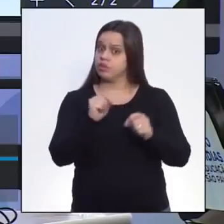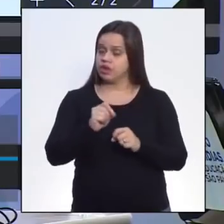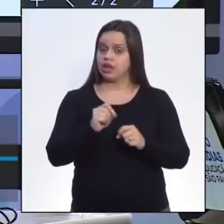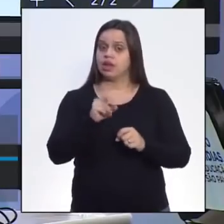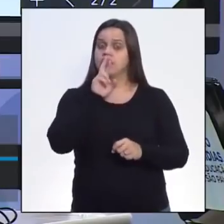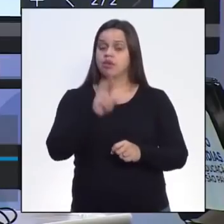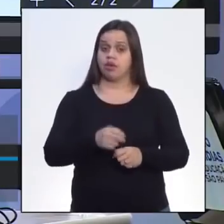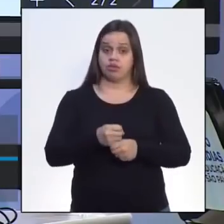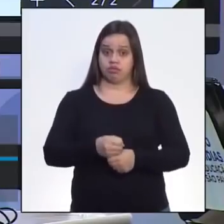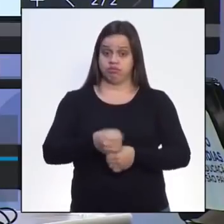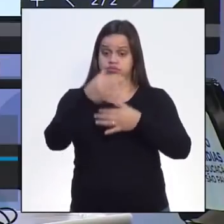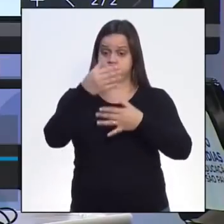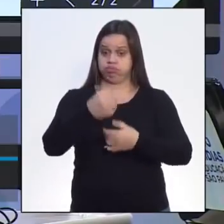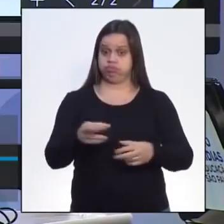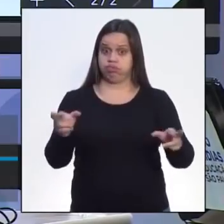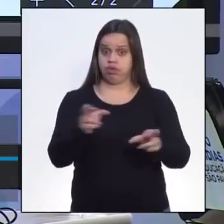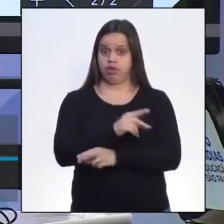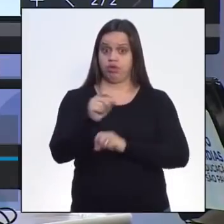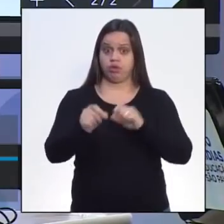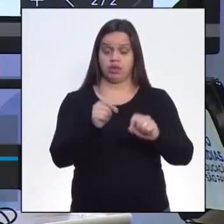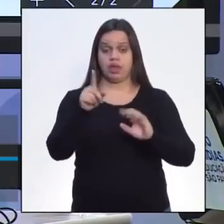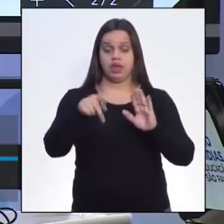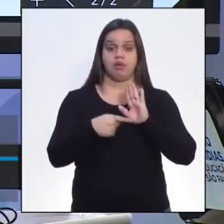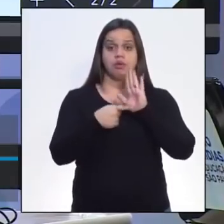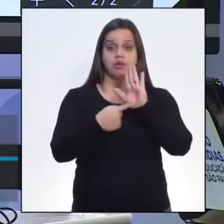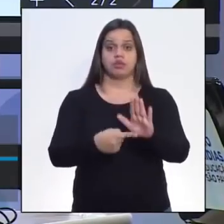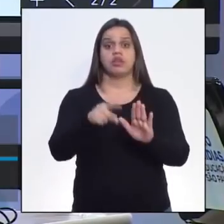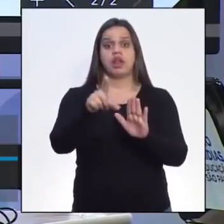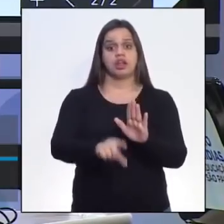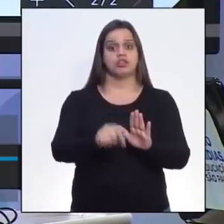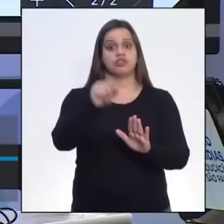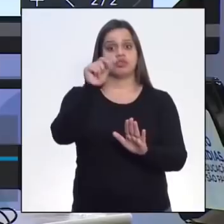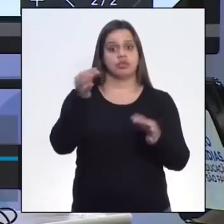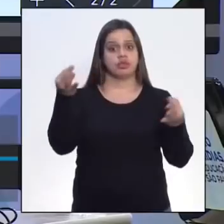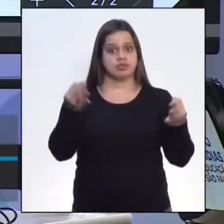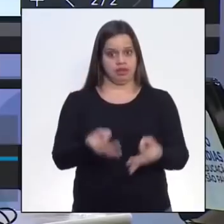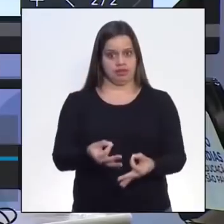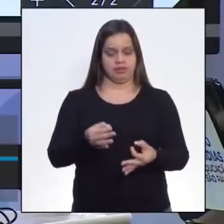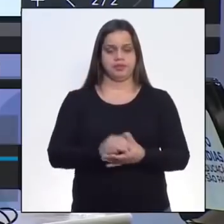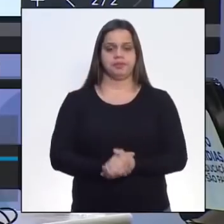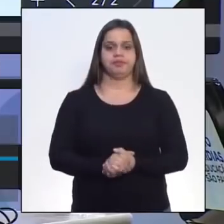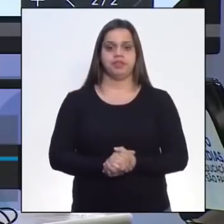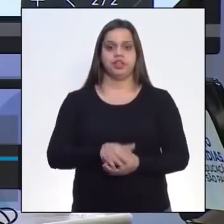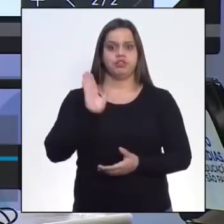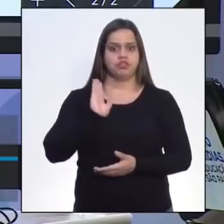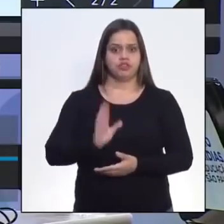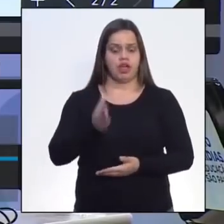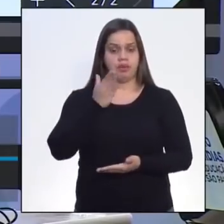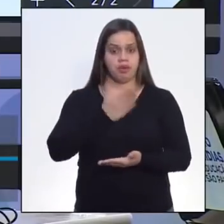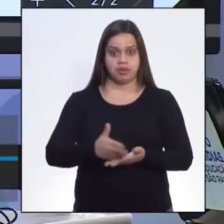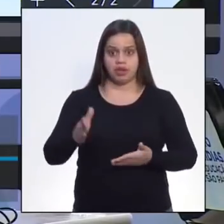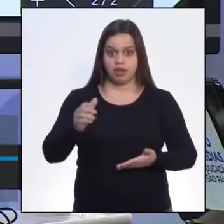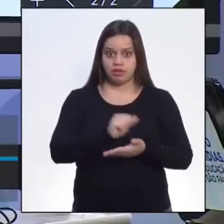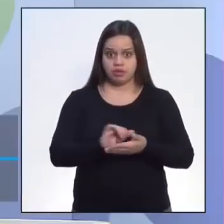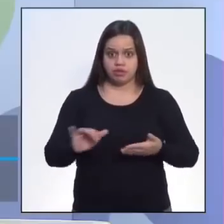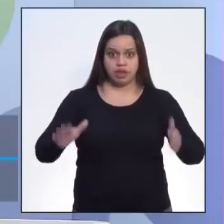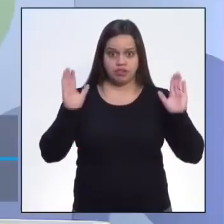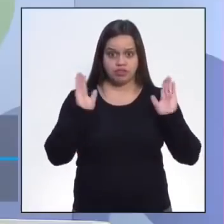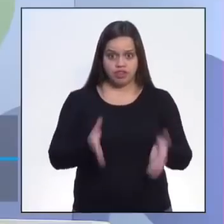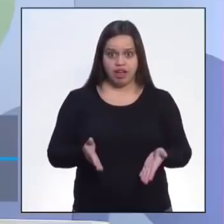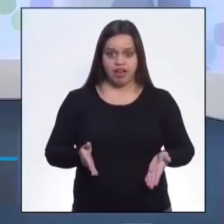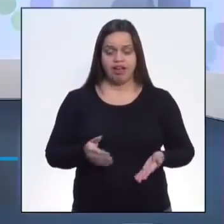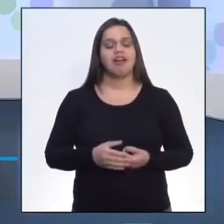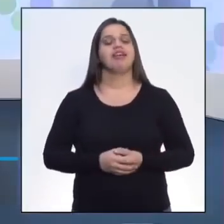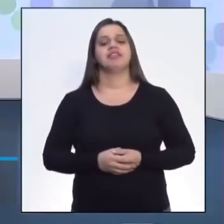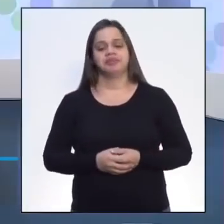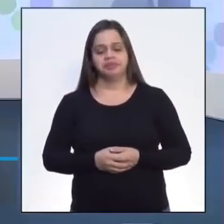o chat será a indicação da alternativa correta. Então, já para dar aquela acordada, vamos começar? Bora! Então,